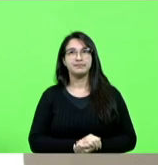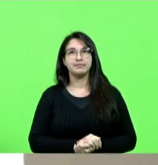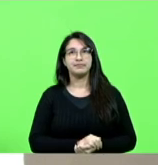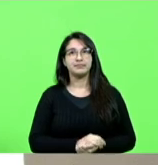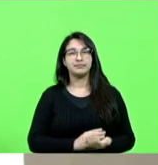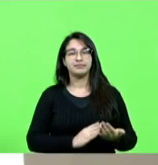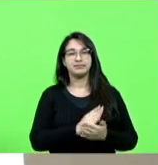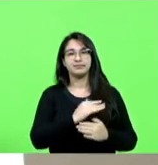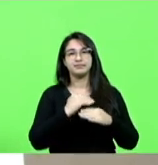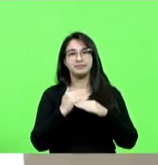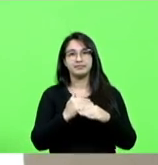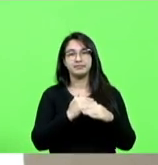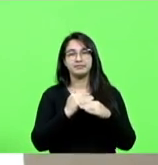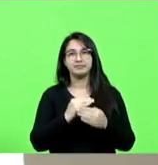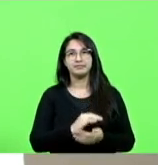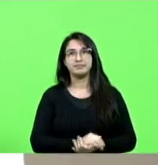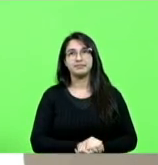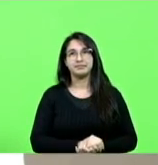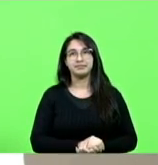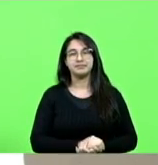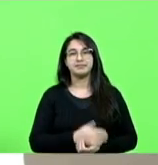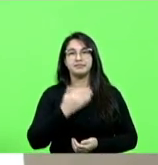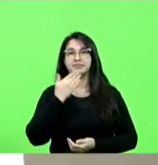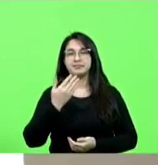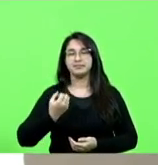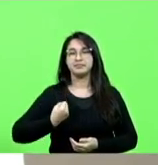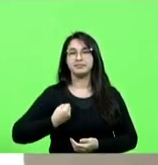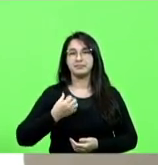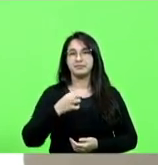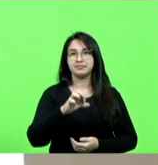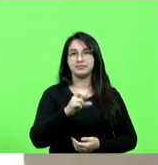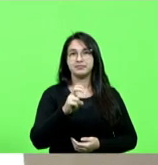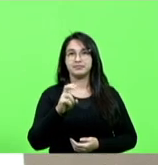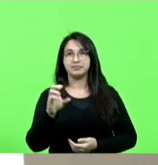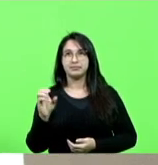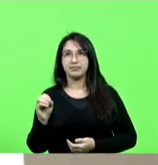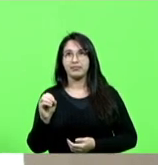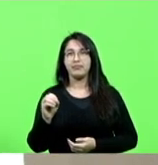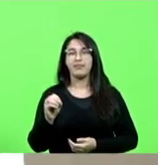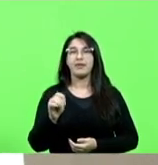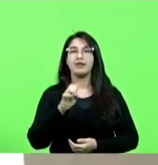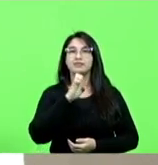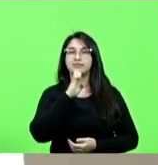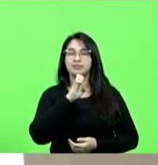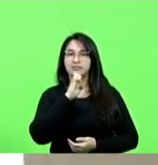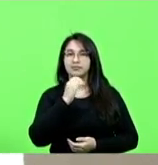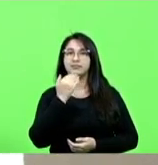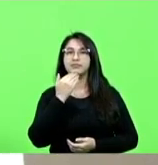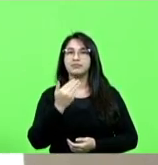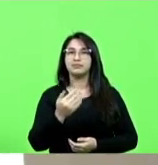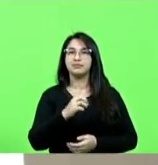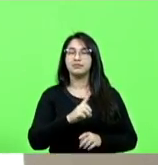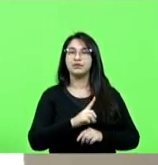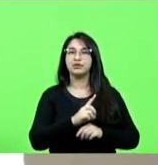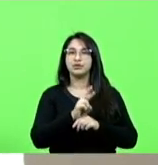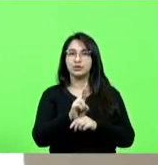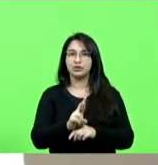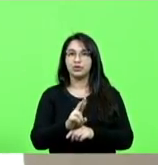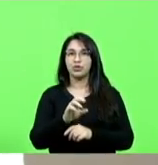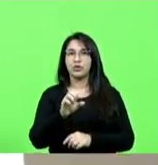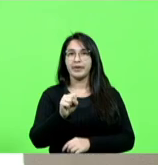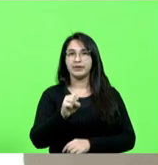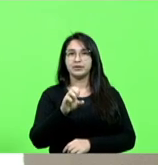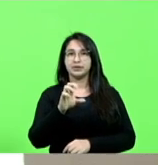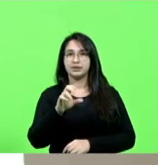Aprovado por unanimidade. Requerimento 980, autor, deputado Felipe Estevam, solicitando ao diretor-presidente do SCPAR informações